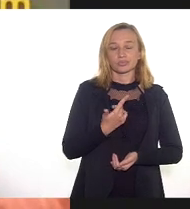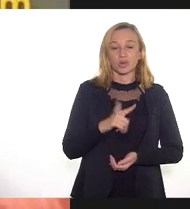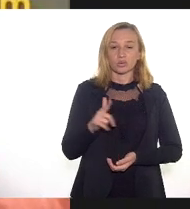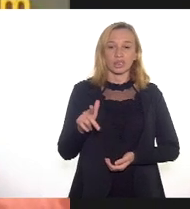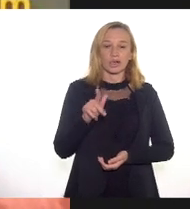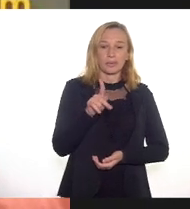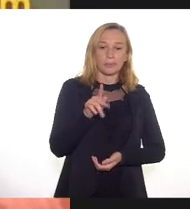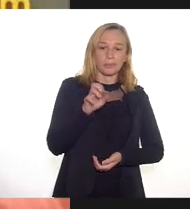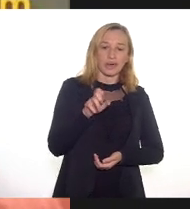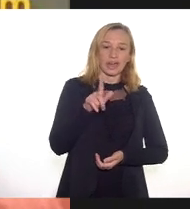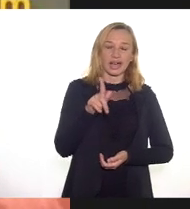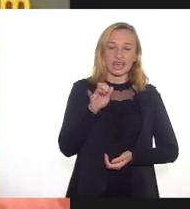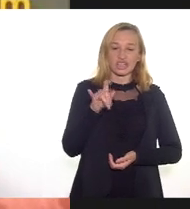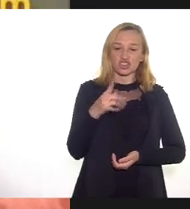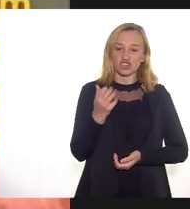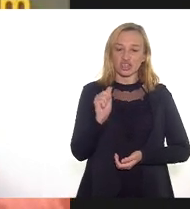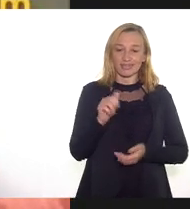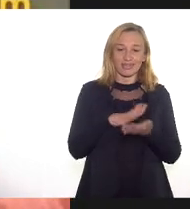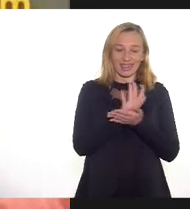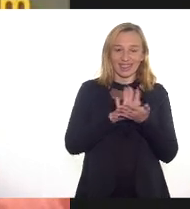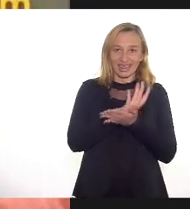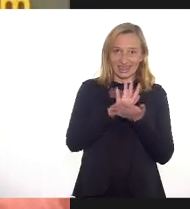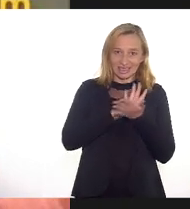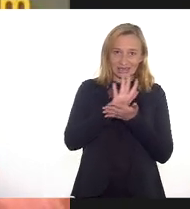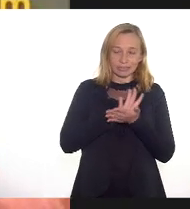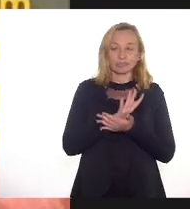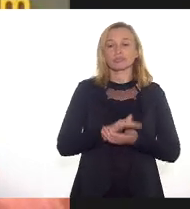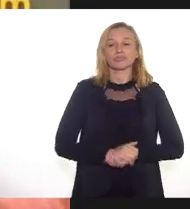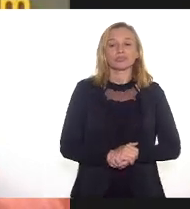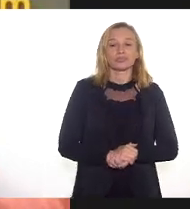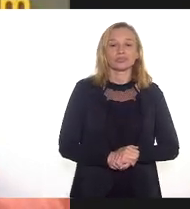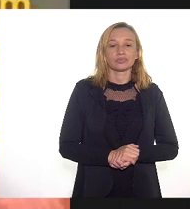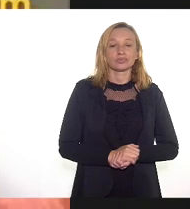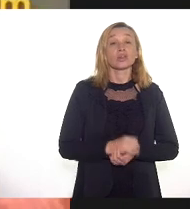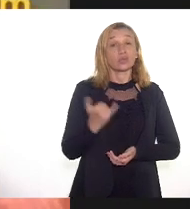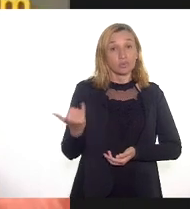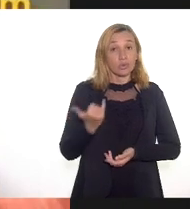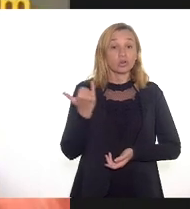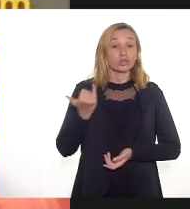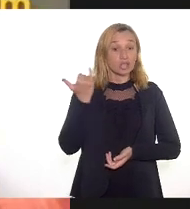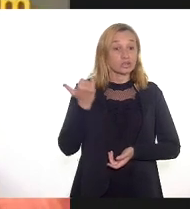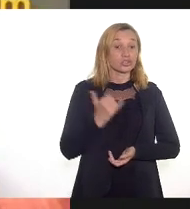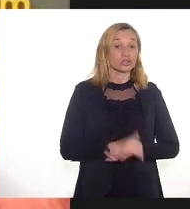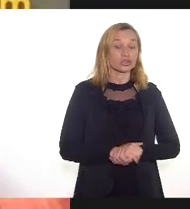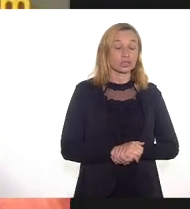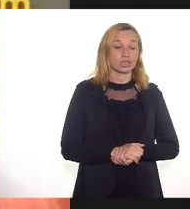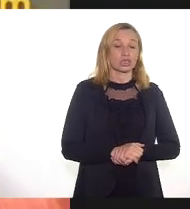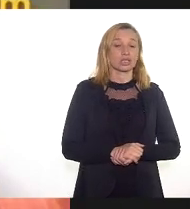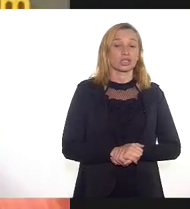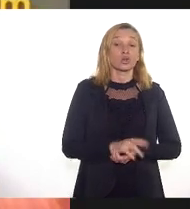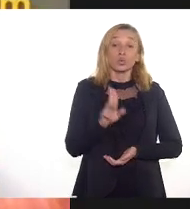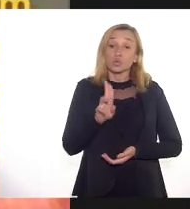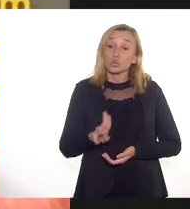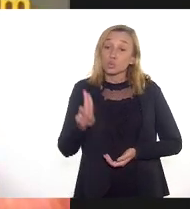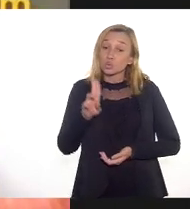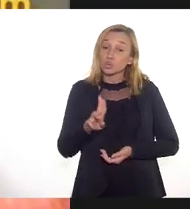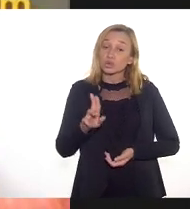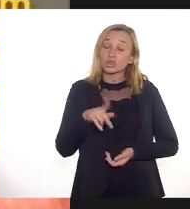de absolutamente nada, né? E é importante que a gente